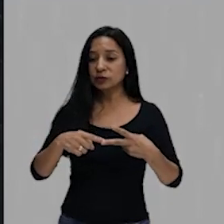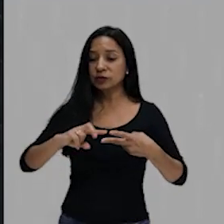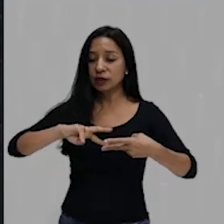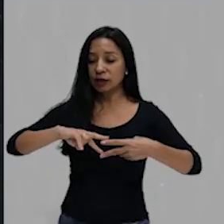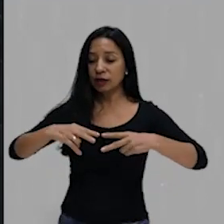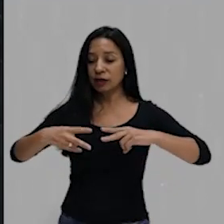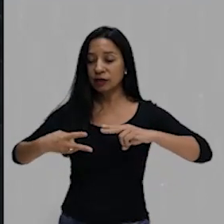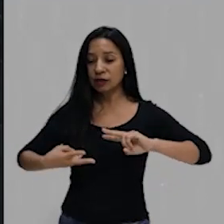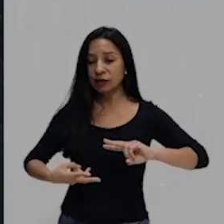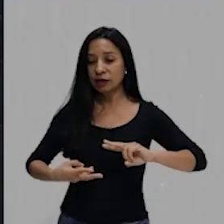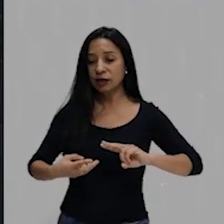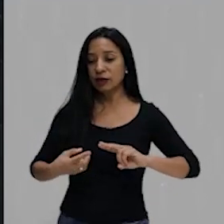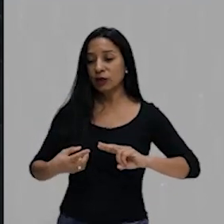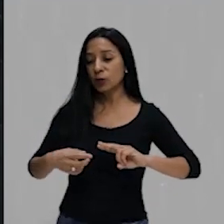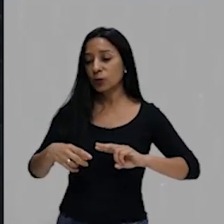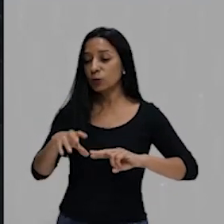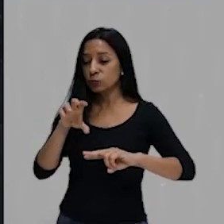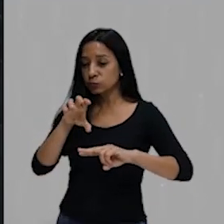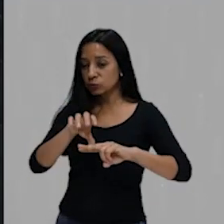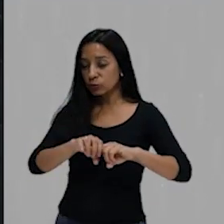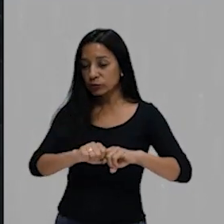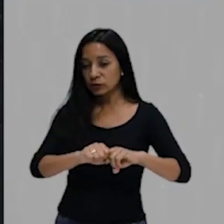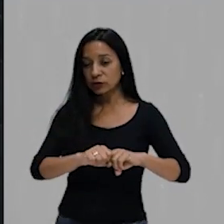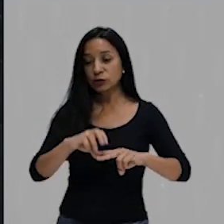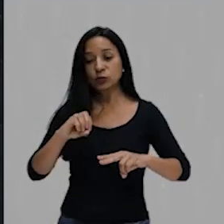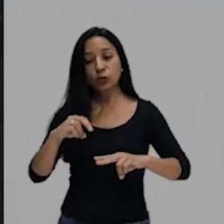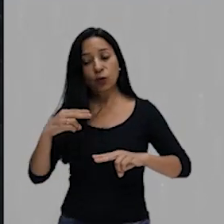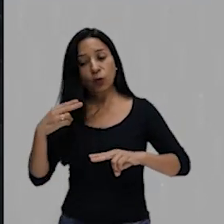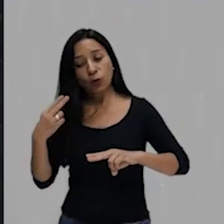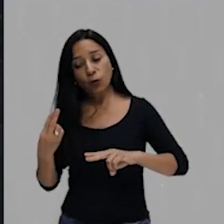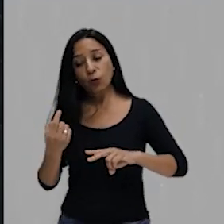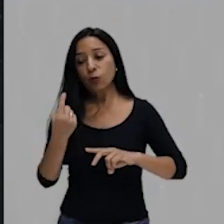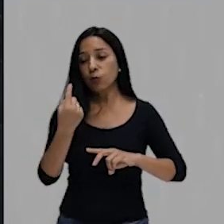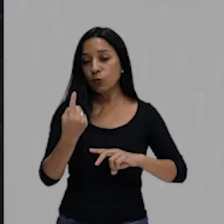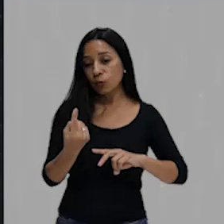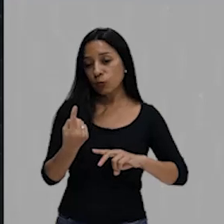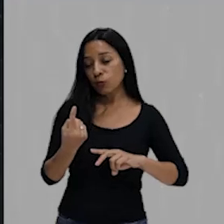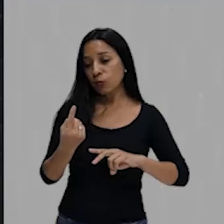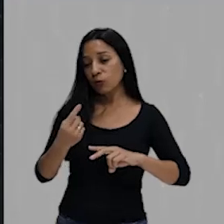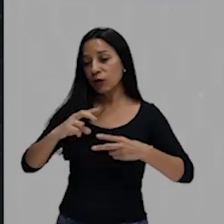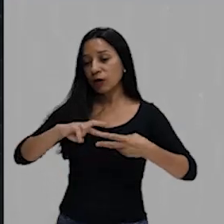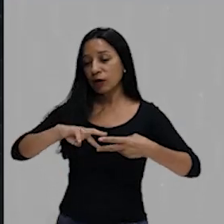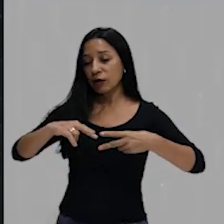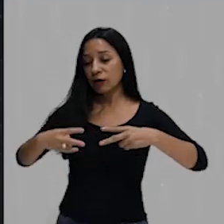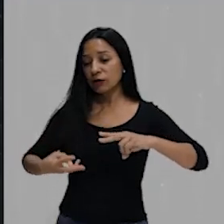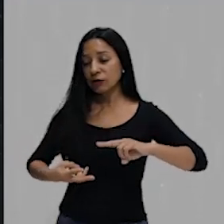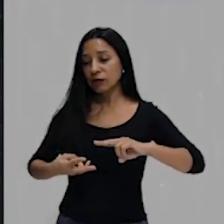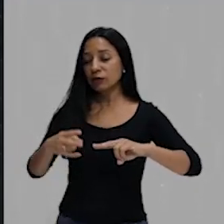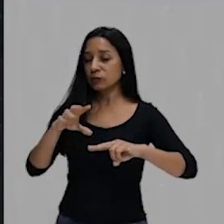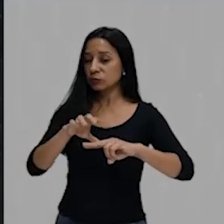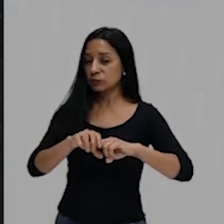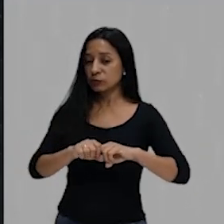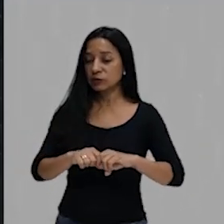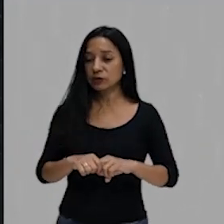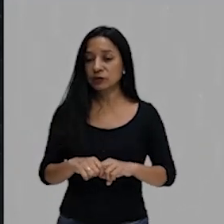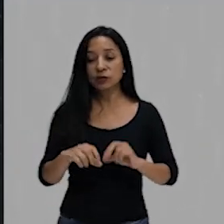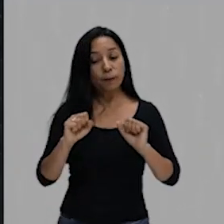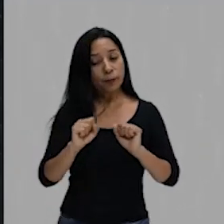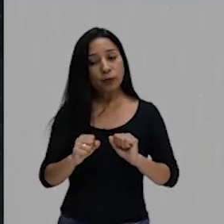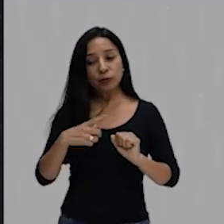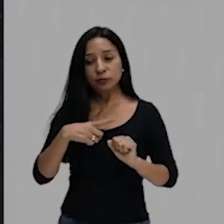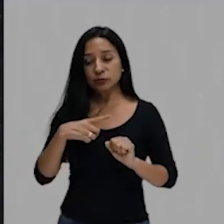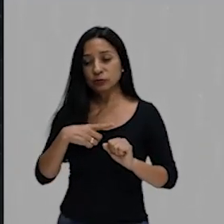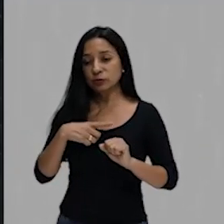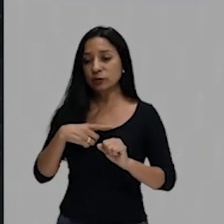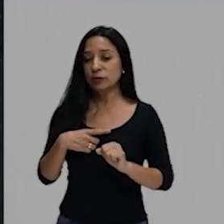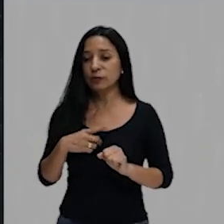alelo dominante, ele vai ter a polidactilia, porque ela é condicionada por um alelo dominante. Mas, se ele não tiver nenhum